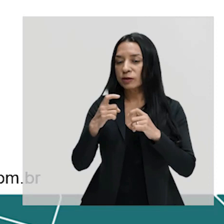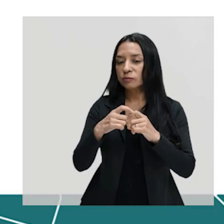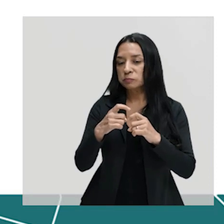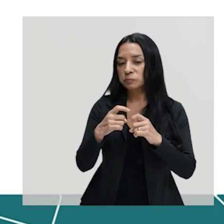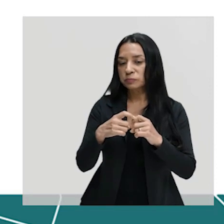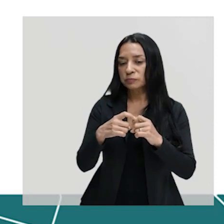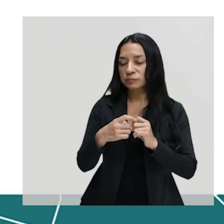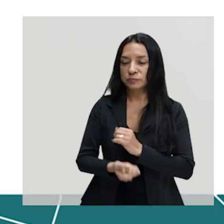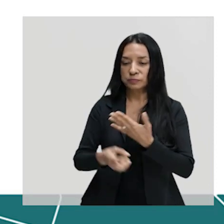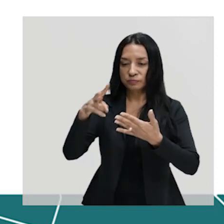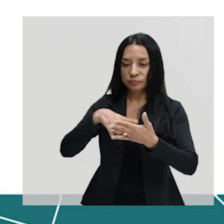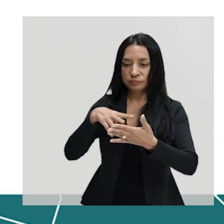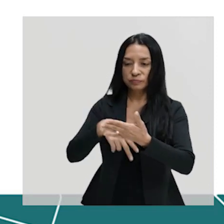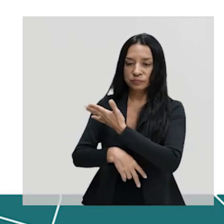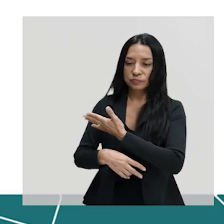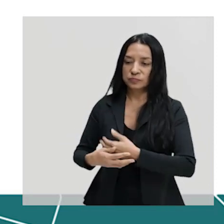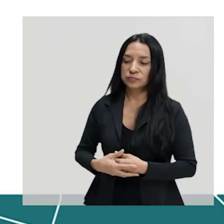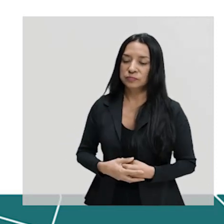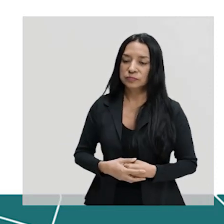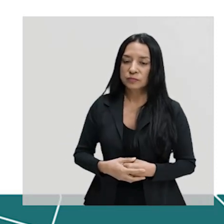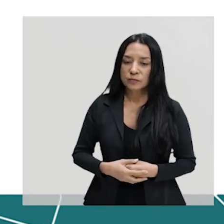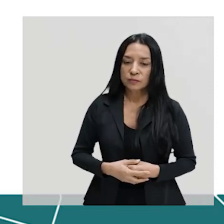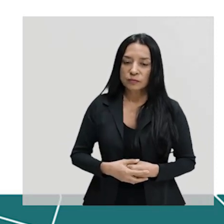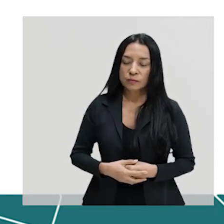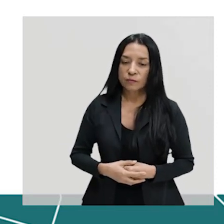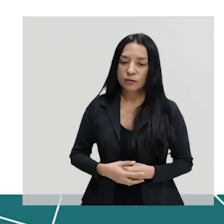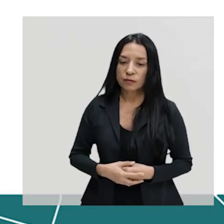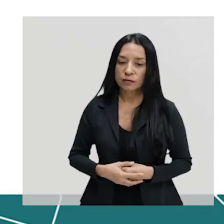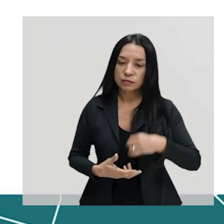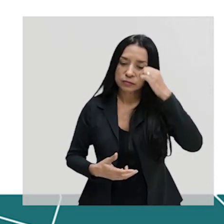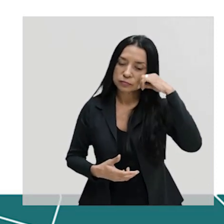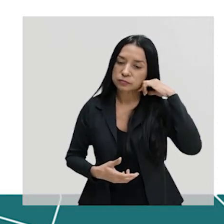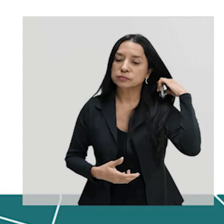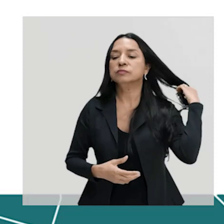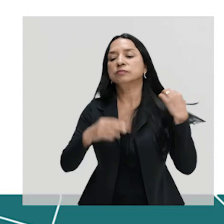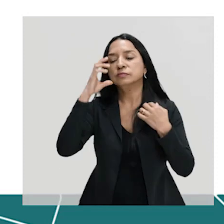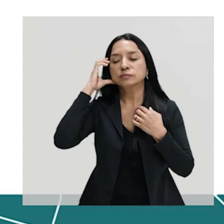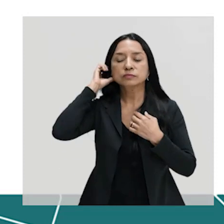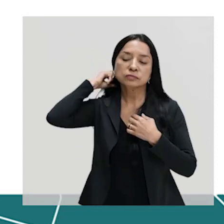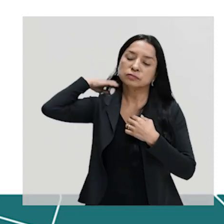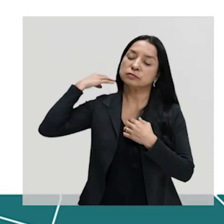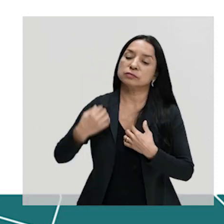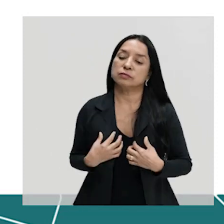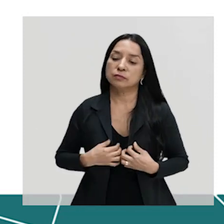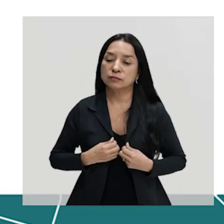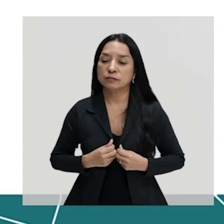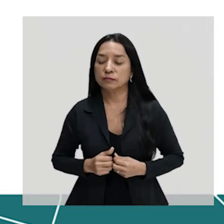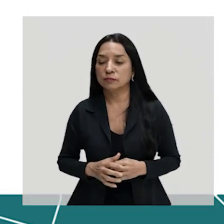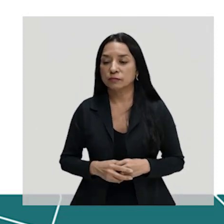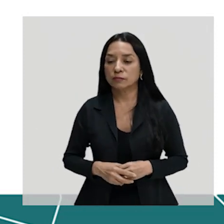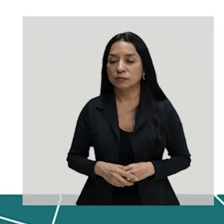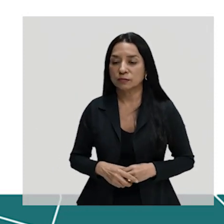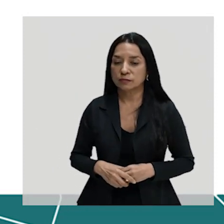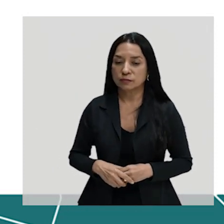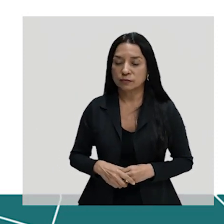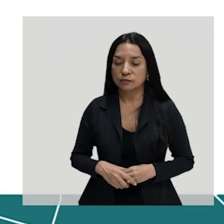italiano Francesco Redi refuta a concepção vigente da sua época em meados do século 17 acreditava-se que